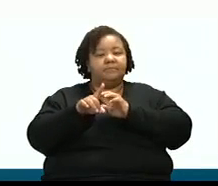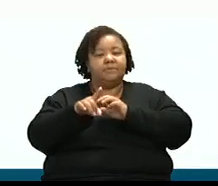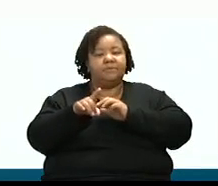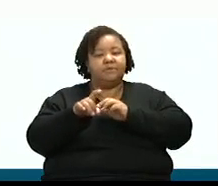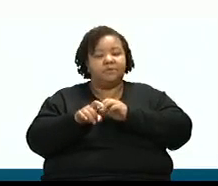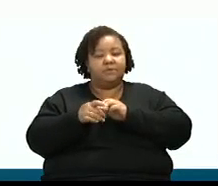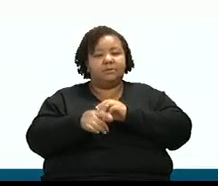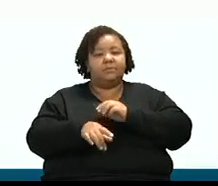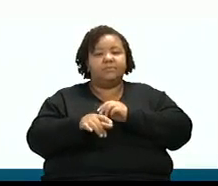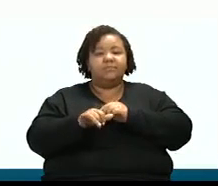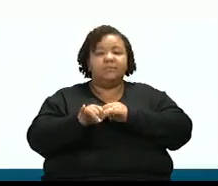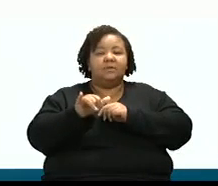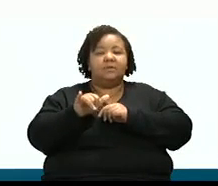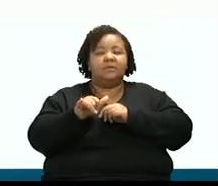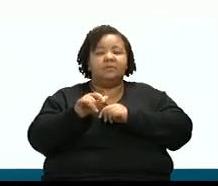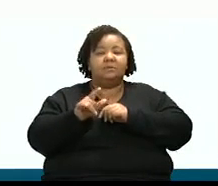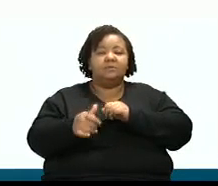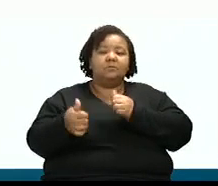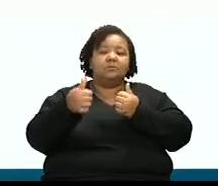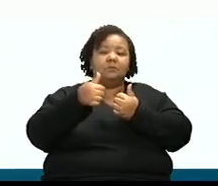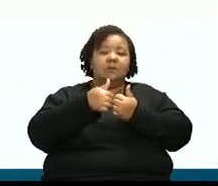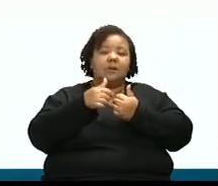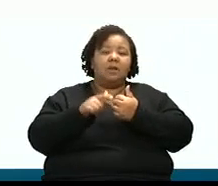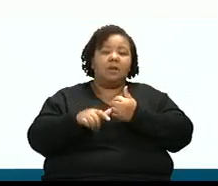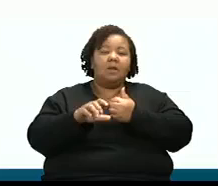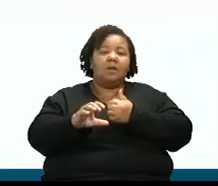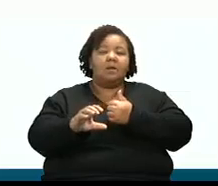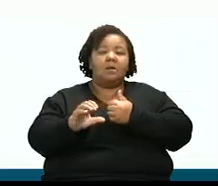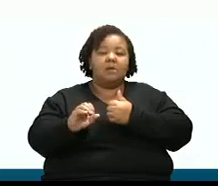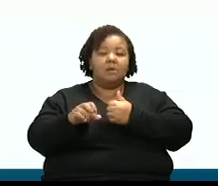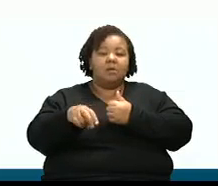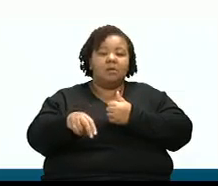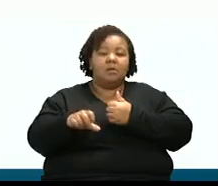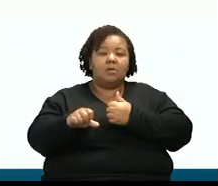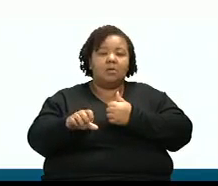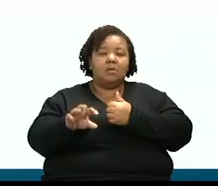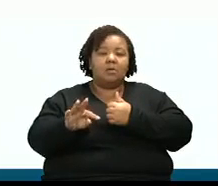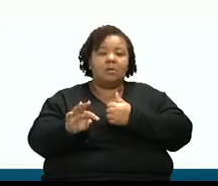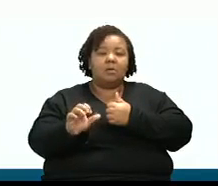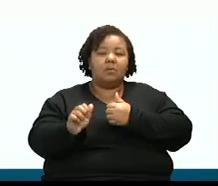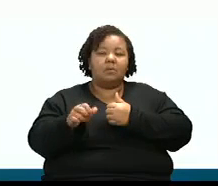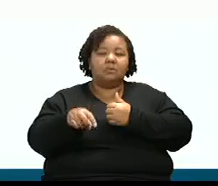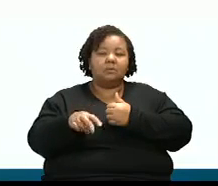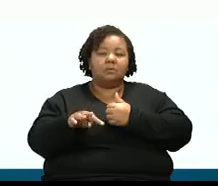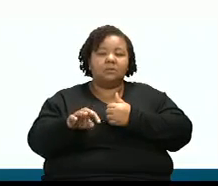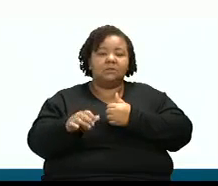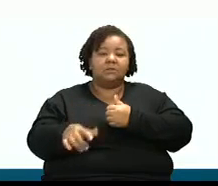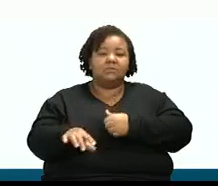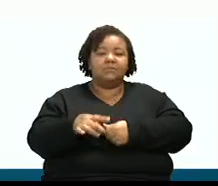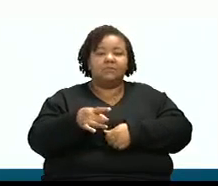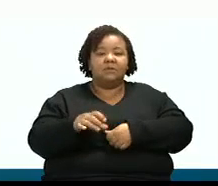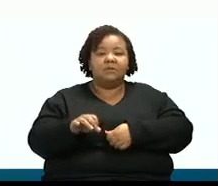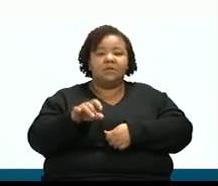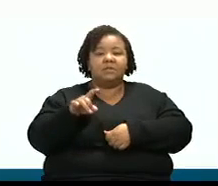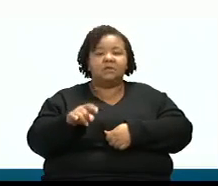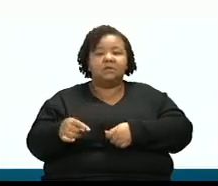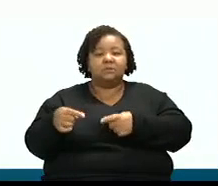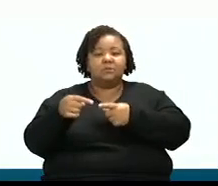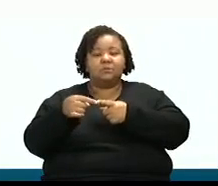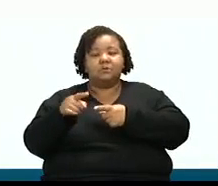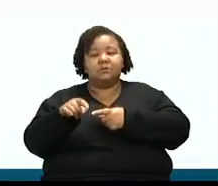x. Y, nesse caso, assume função constante. Quando eu integro 10x em relação a x, eu